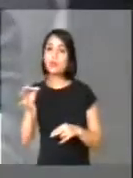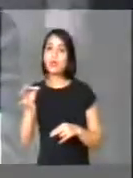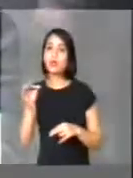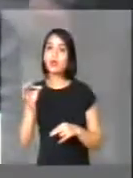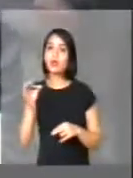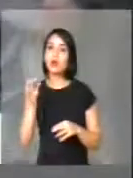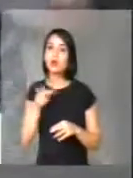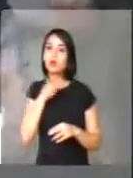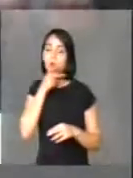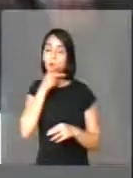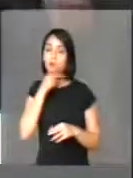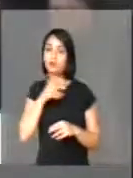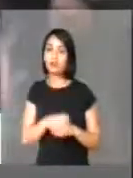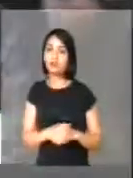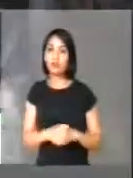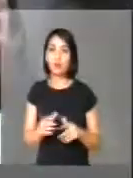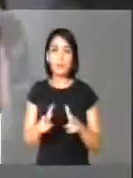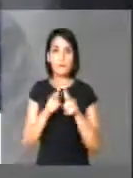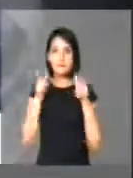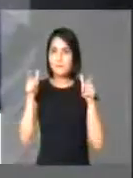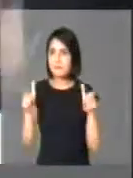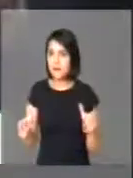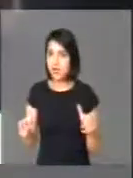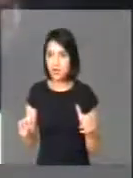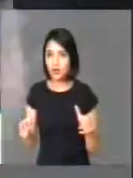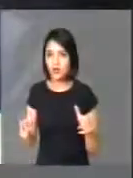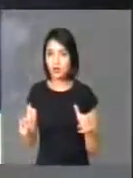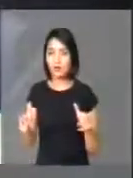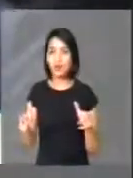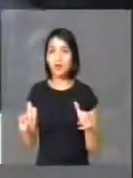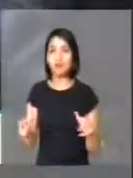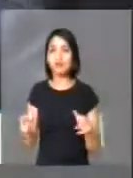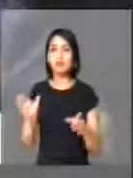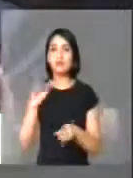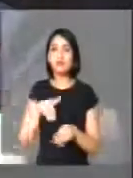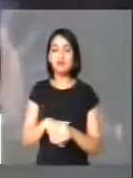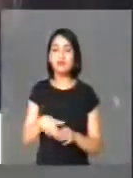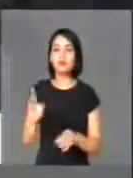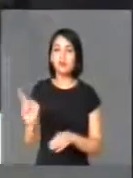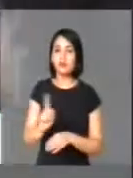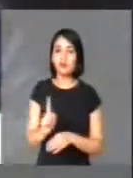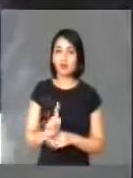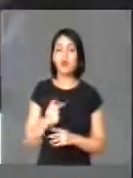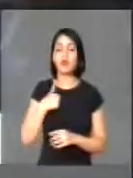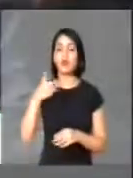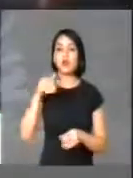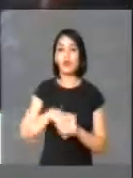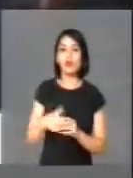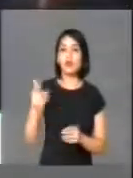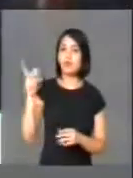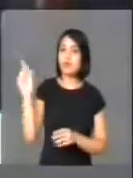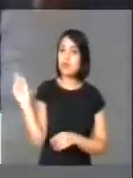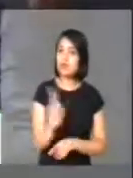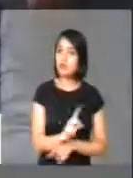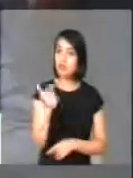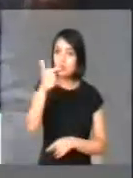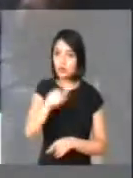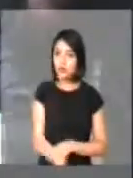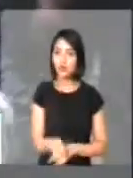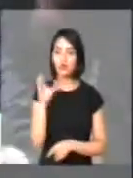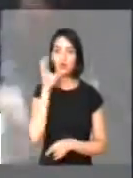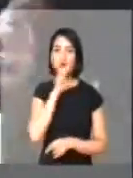bancada pode ter deliberado, mas a maioria da bancada vai votar não. E eu, mais uma vez, votarei não à urgência, como